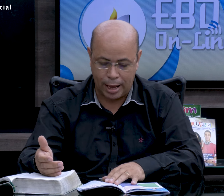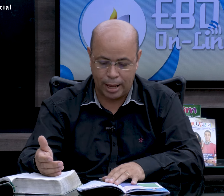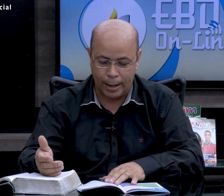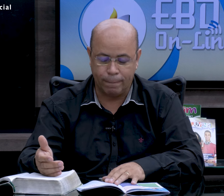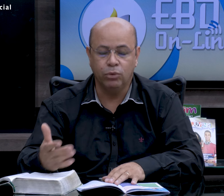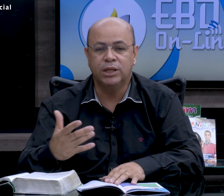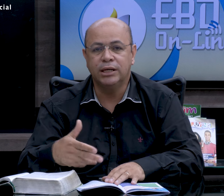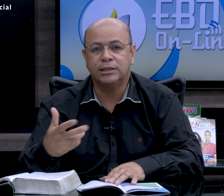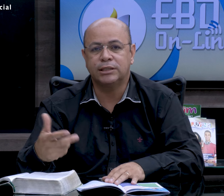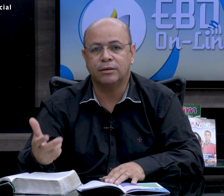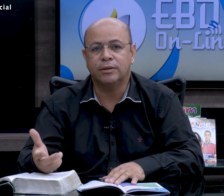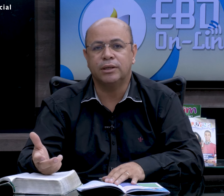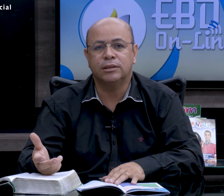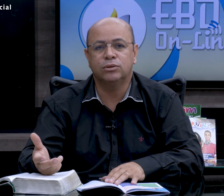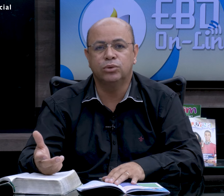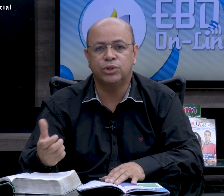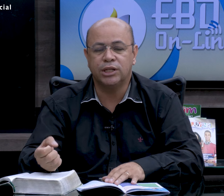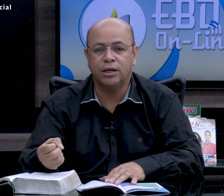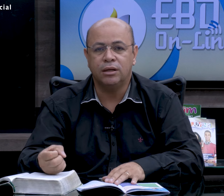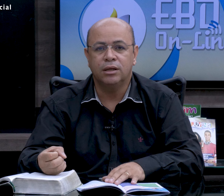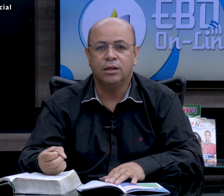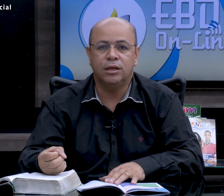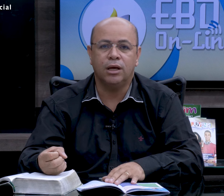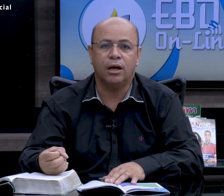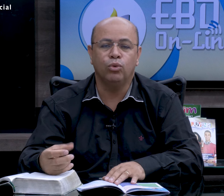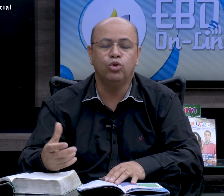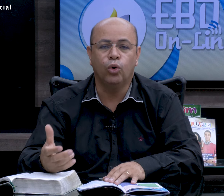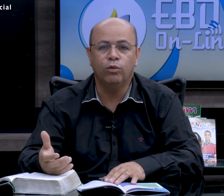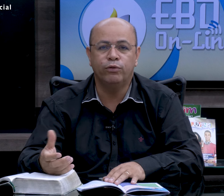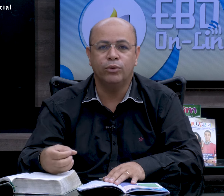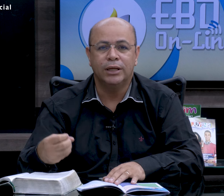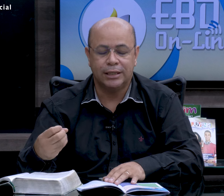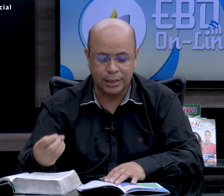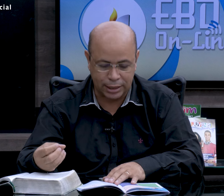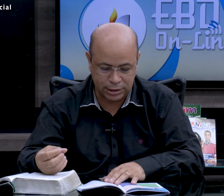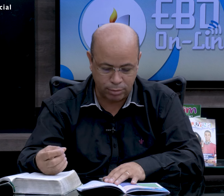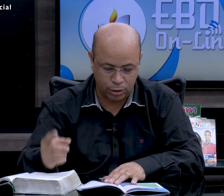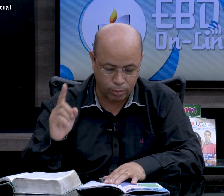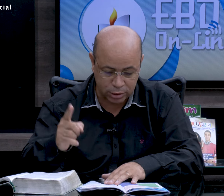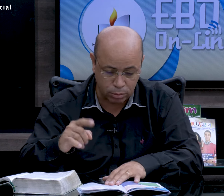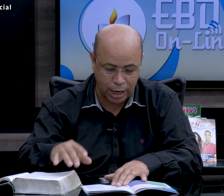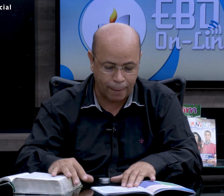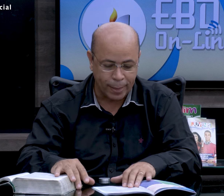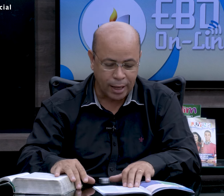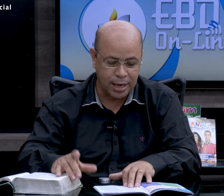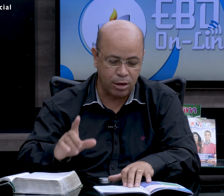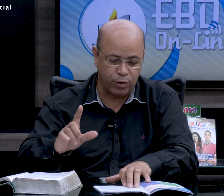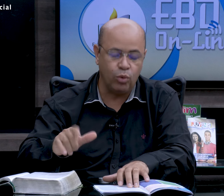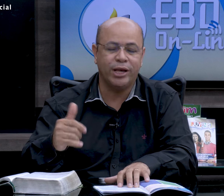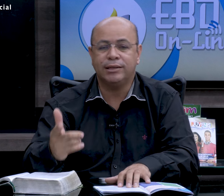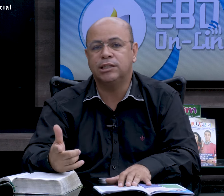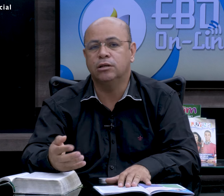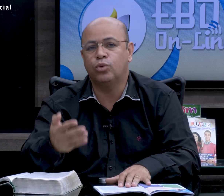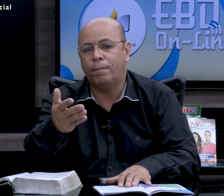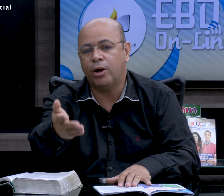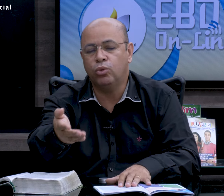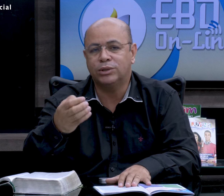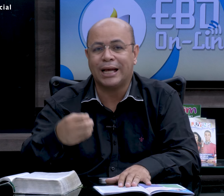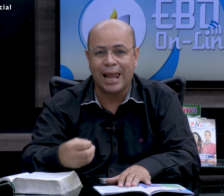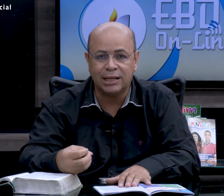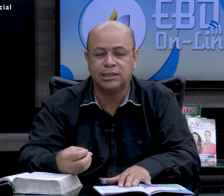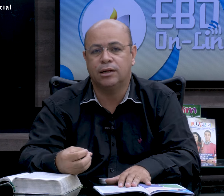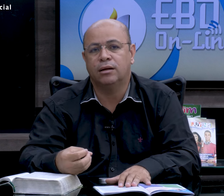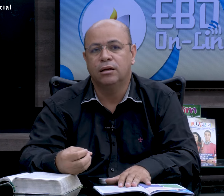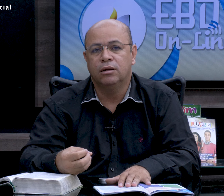a mudança não é do ser que é o Novo Nascimento Mas vamos lá e aí vem o que é santo uma